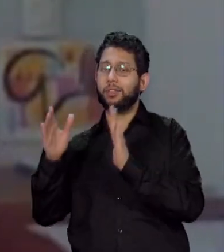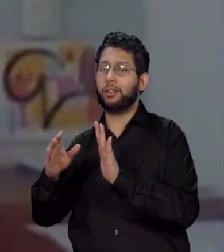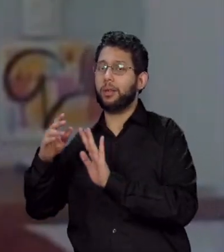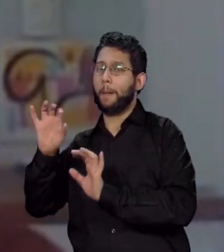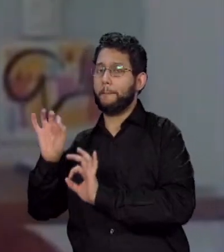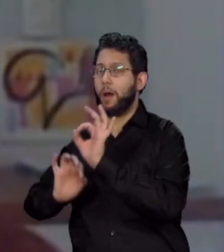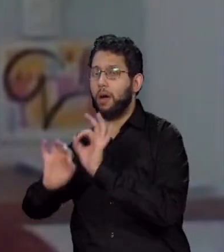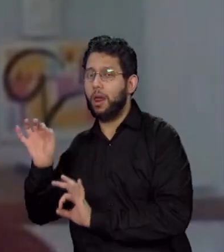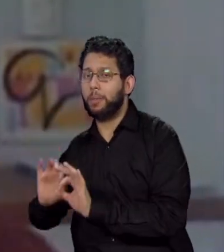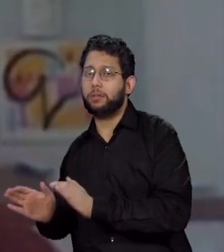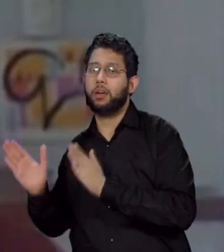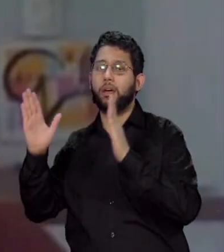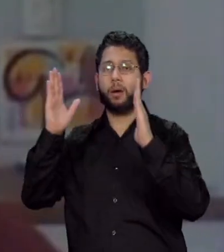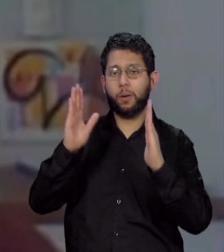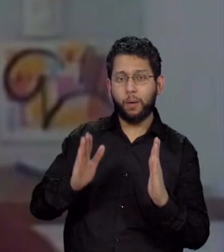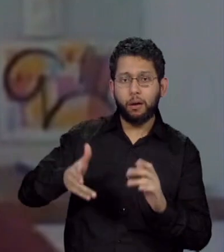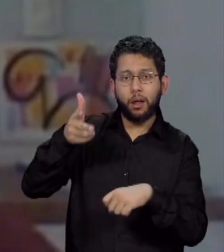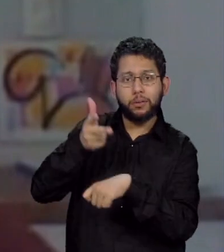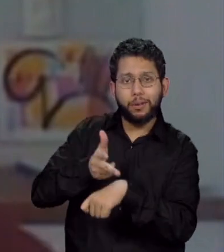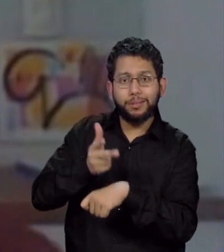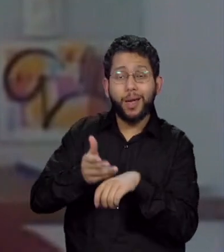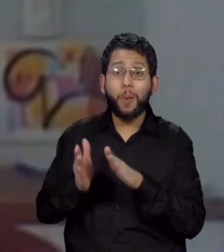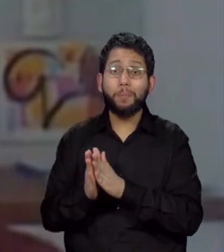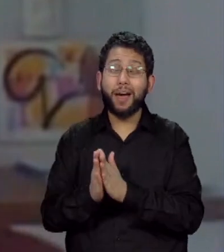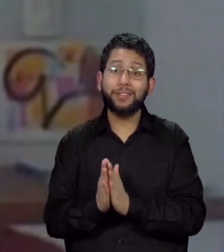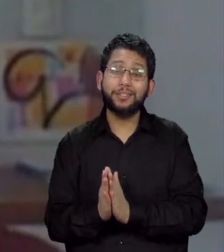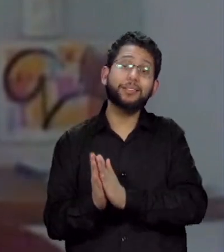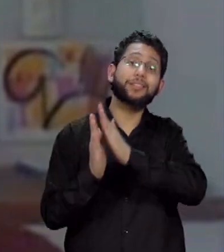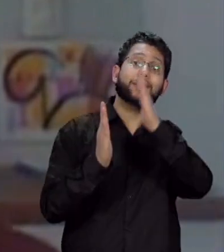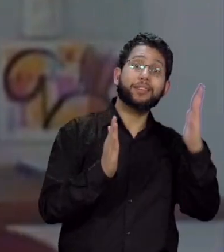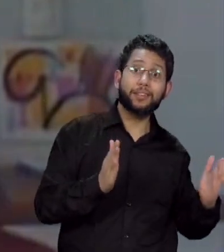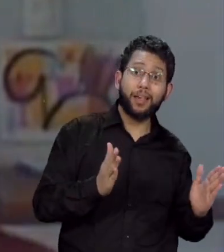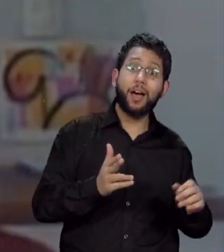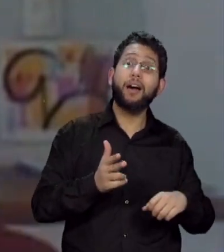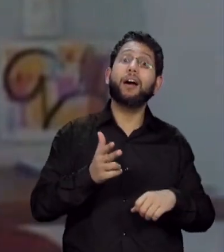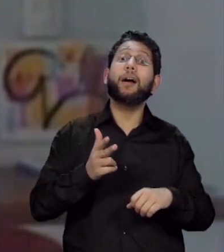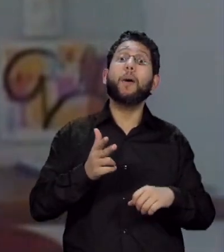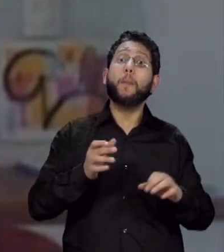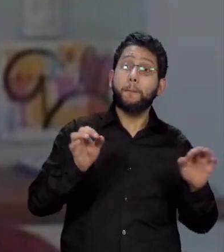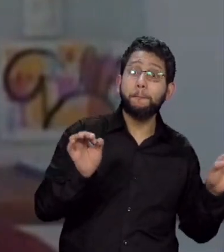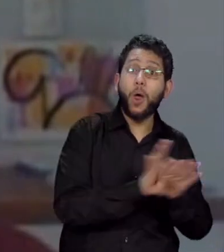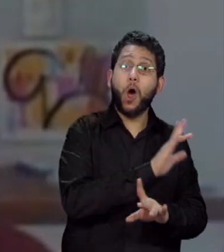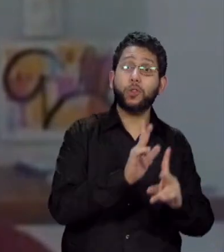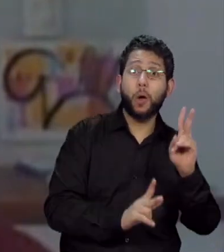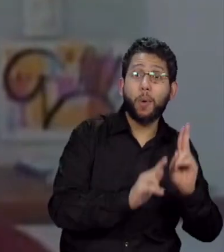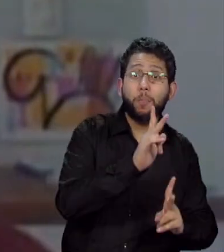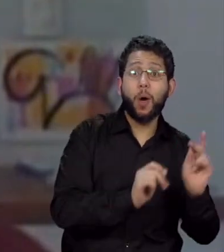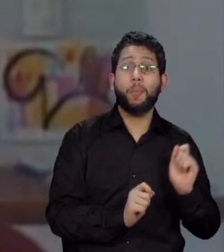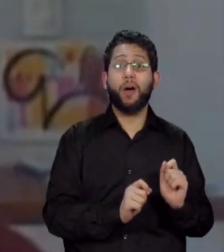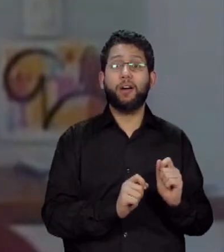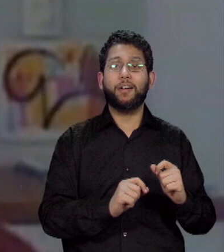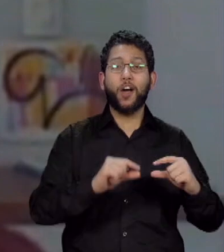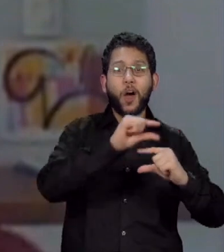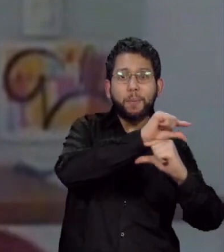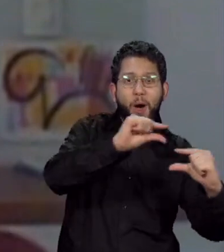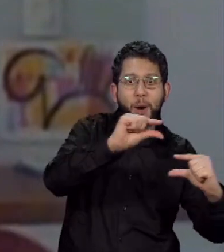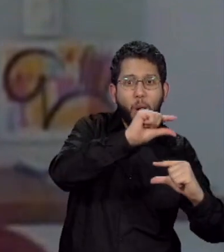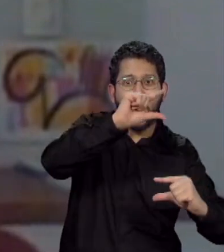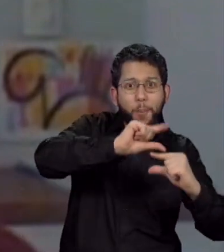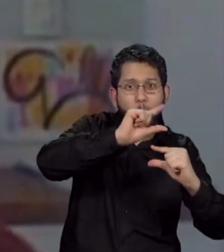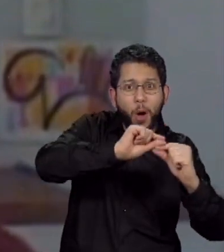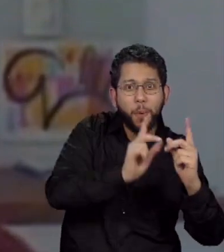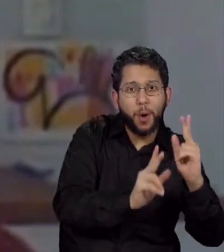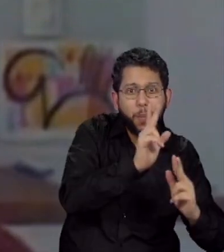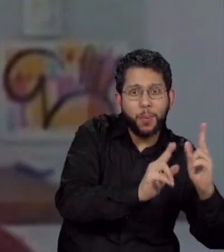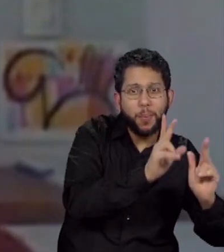muito, muito atrás das câmeras, mas que é onde acontecem a montagem, a mixagem, a colorização, né? E hoje você